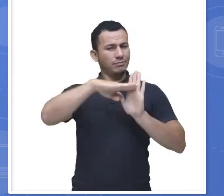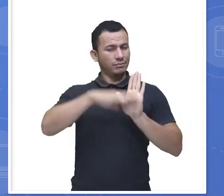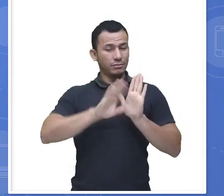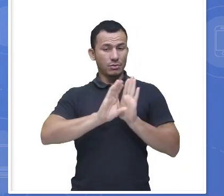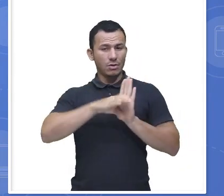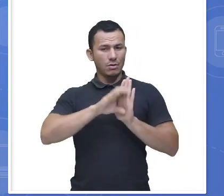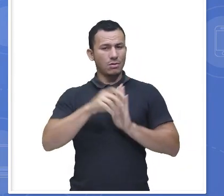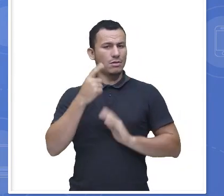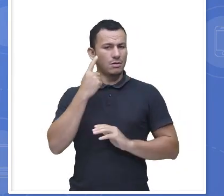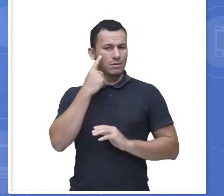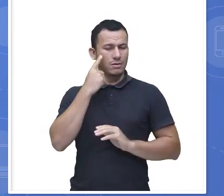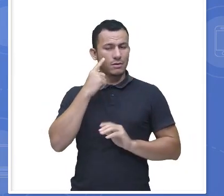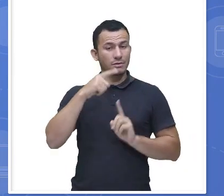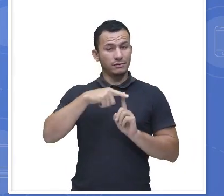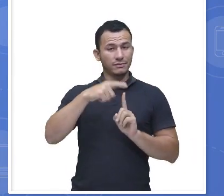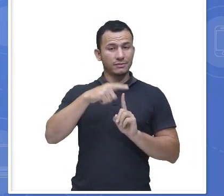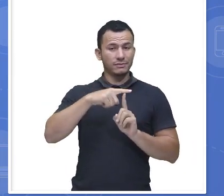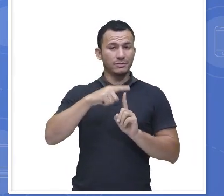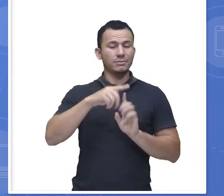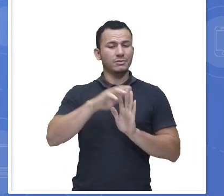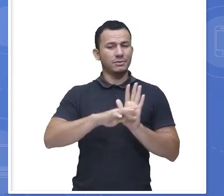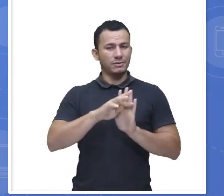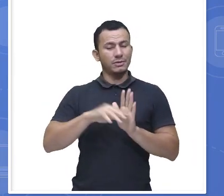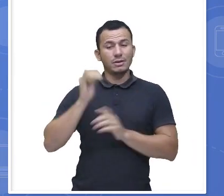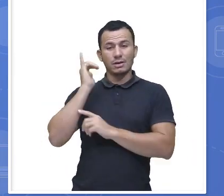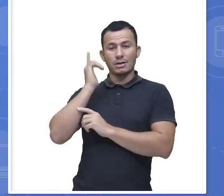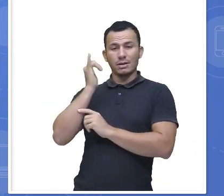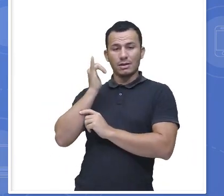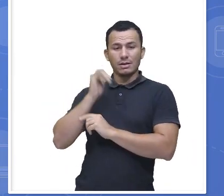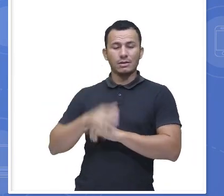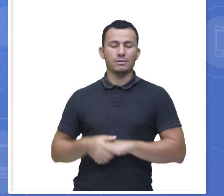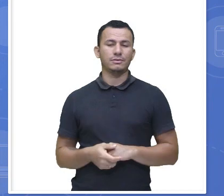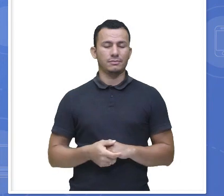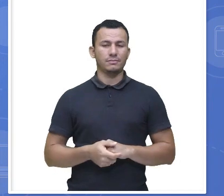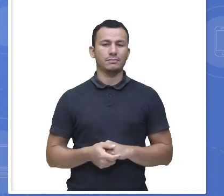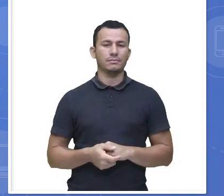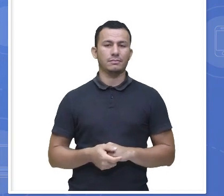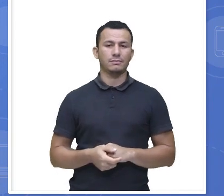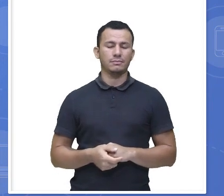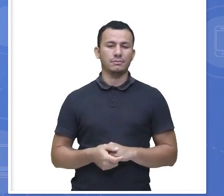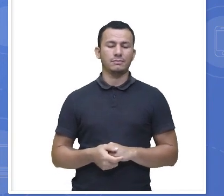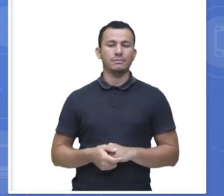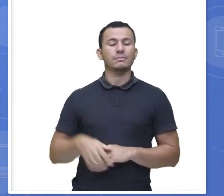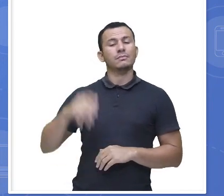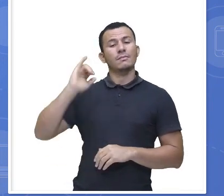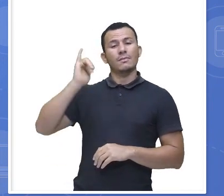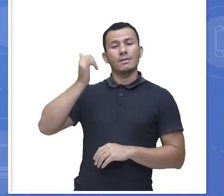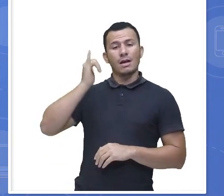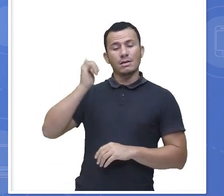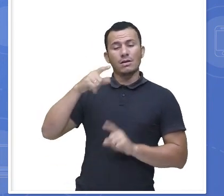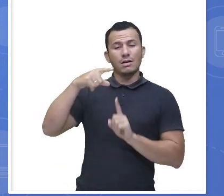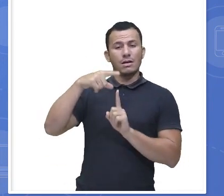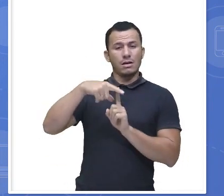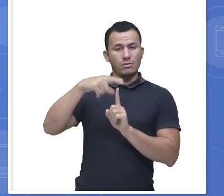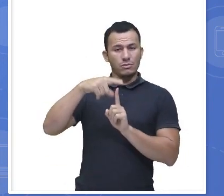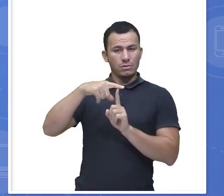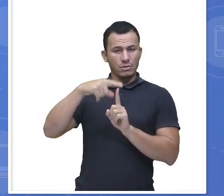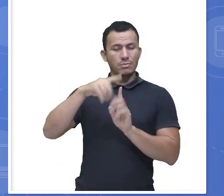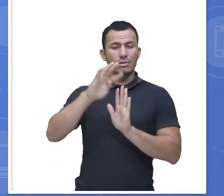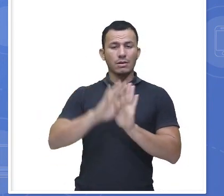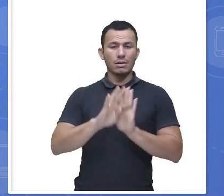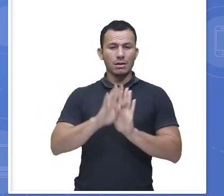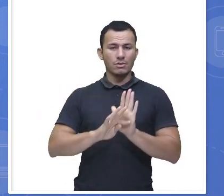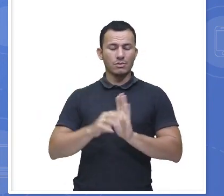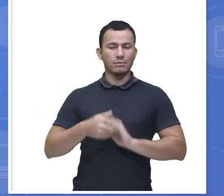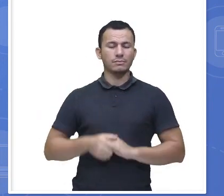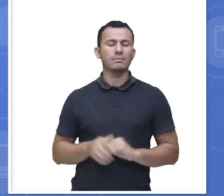então, a definição de texto narrativo. Então, a narração é um tipo, é uma tipologia textual. O